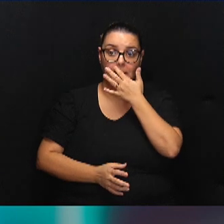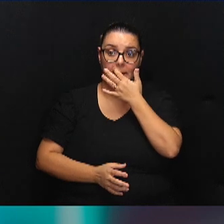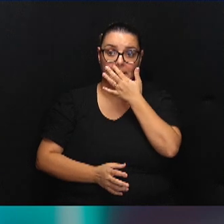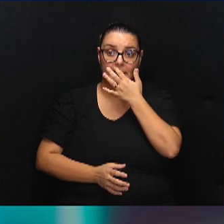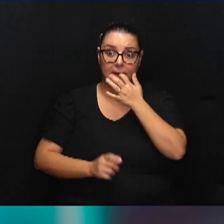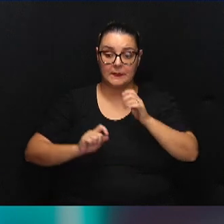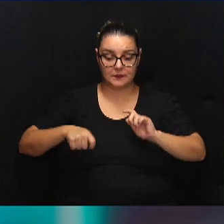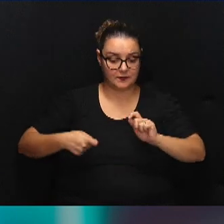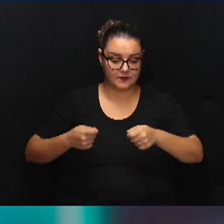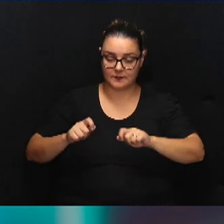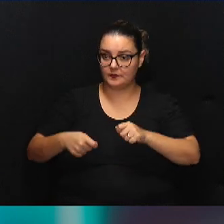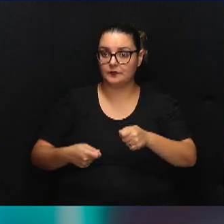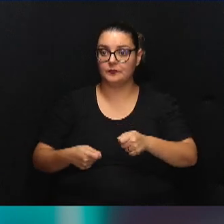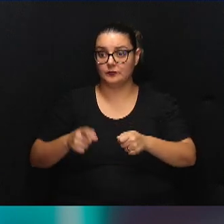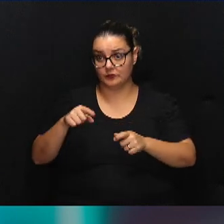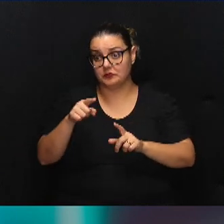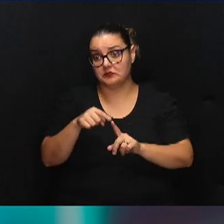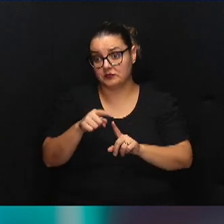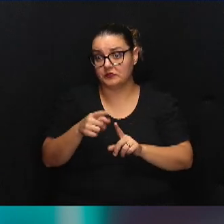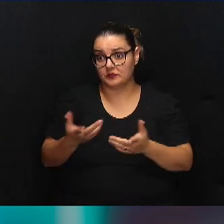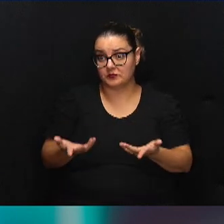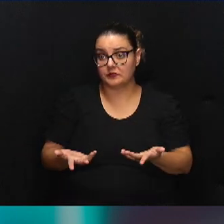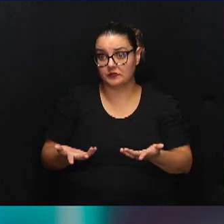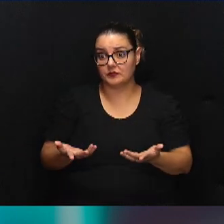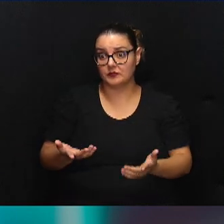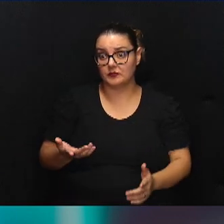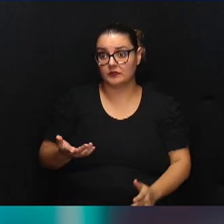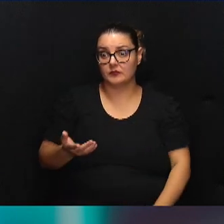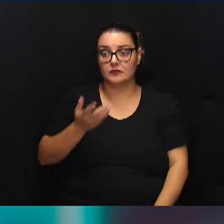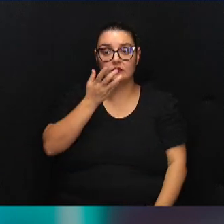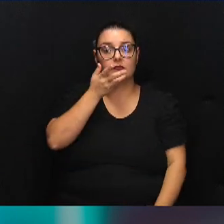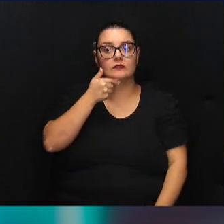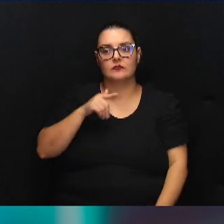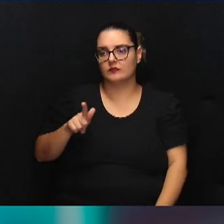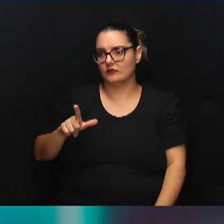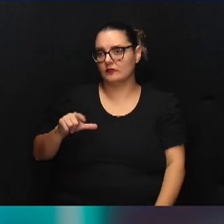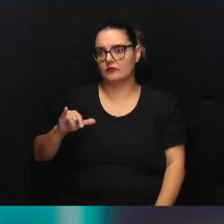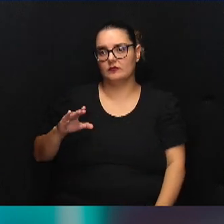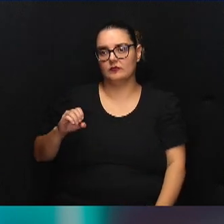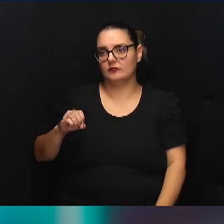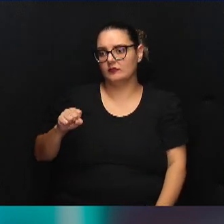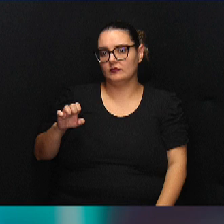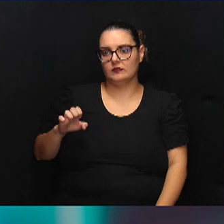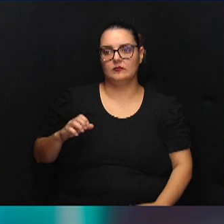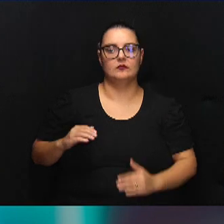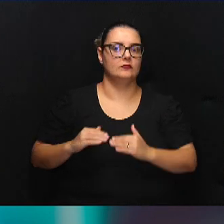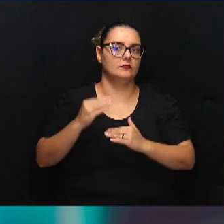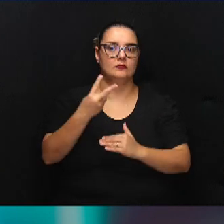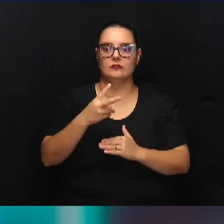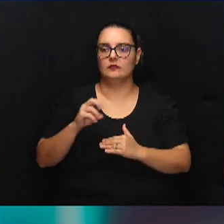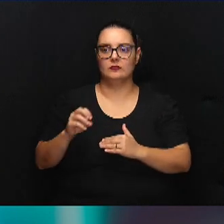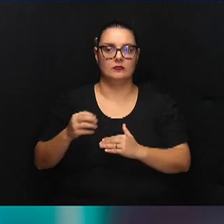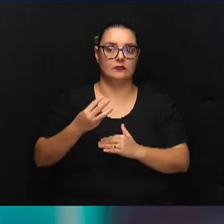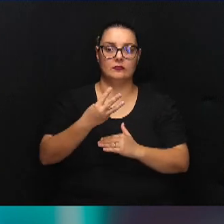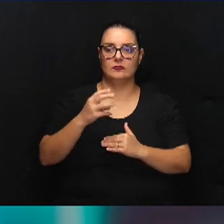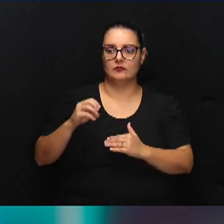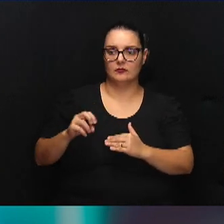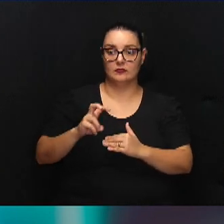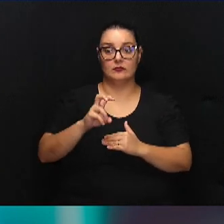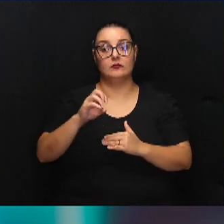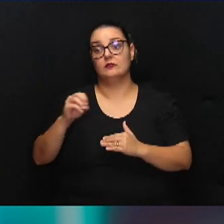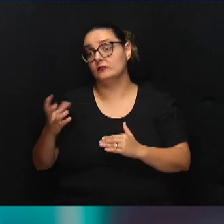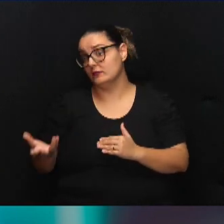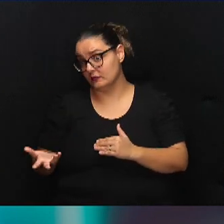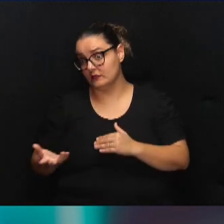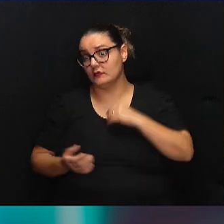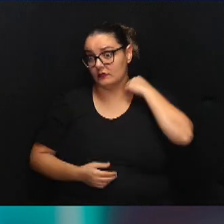sintomas, aqueles sintomas são muito típicos, né? E a criança vai estar com glicose no sangue acima de 200, 300, 500, né?